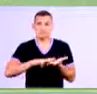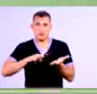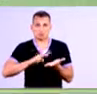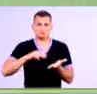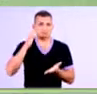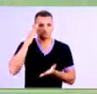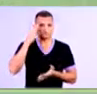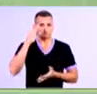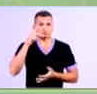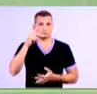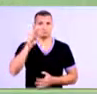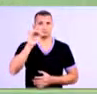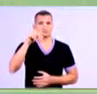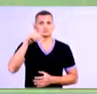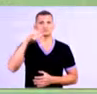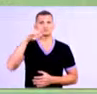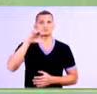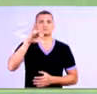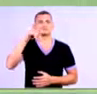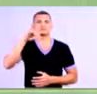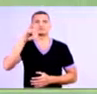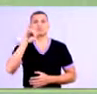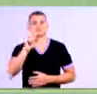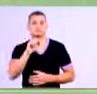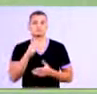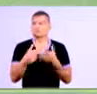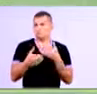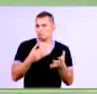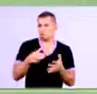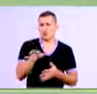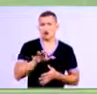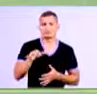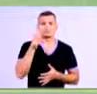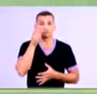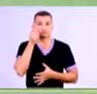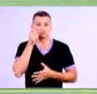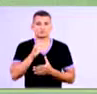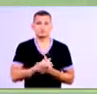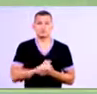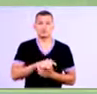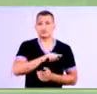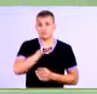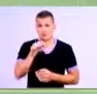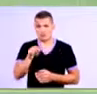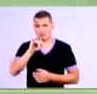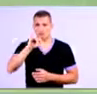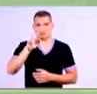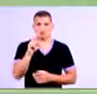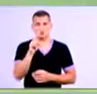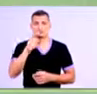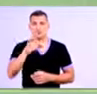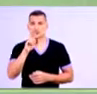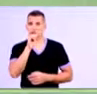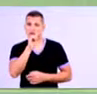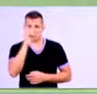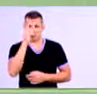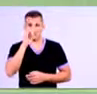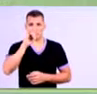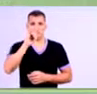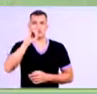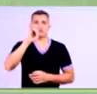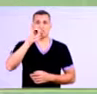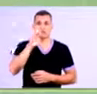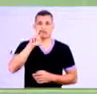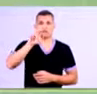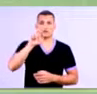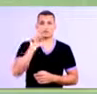como toda a área científica. Para a IHC, essa ideia da ergonomia, ela se refere